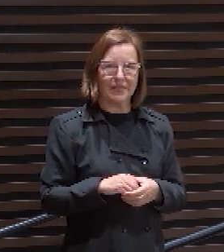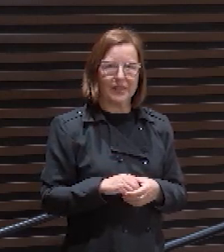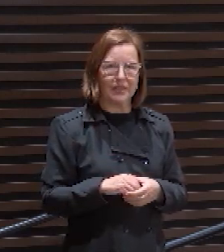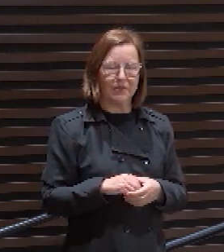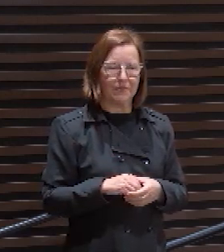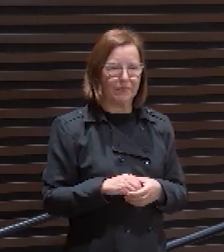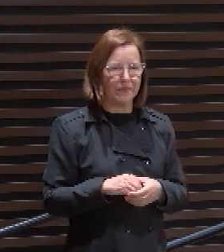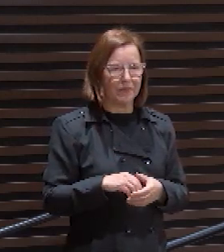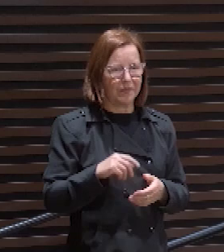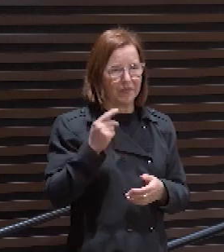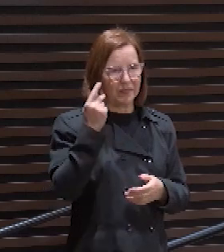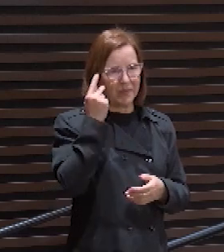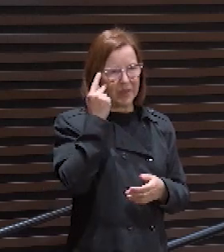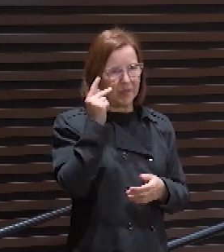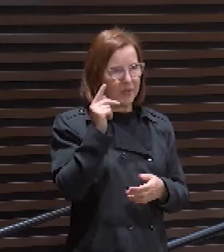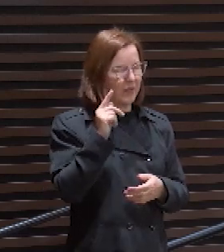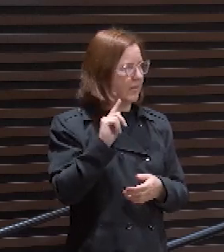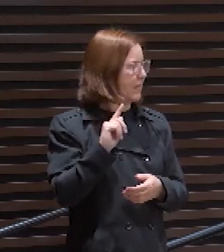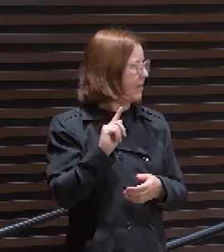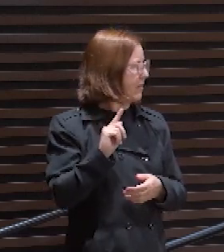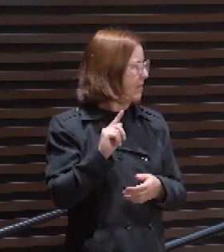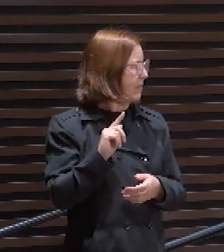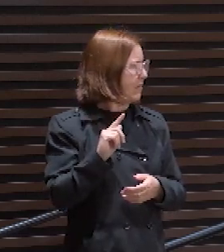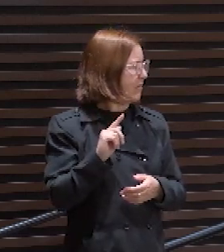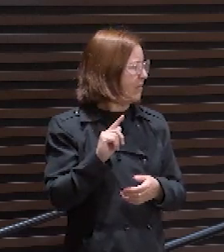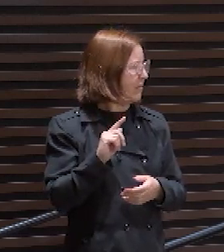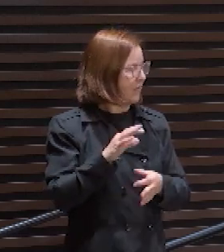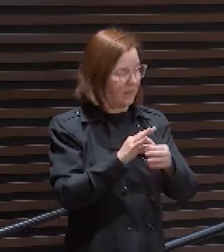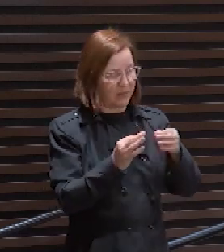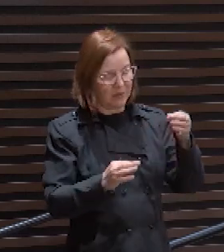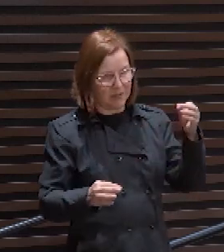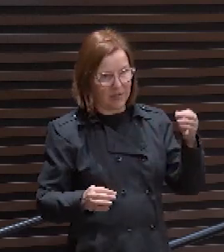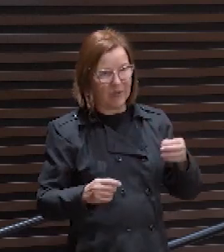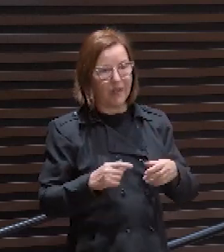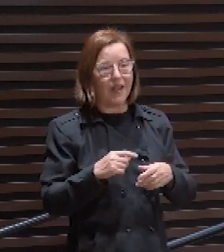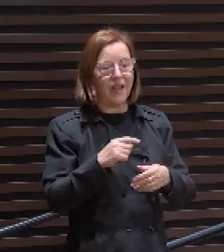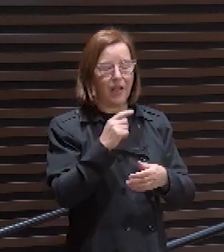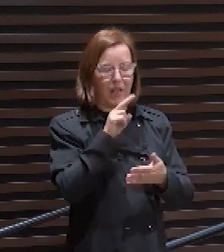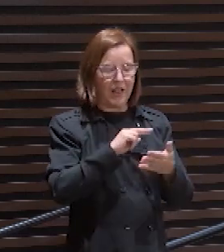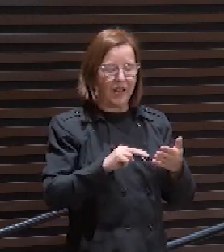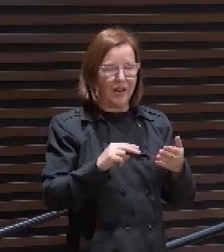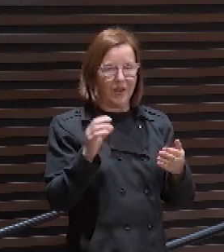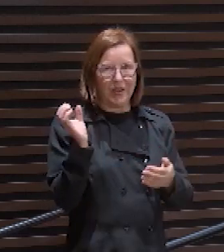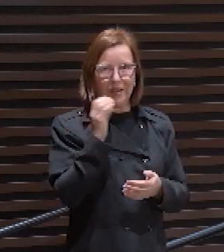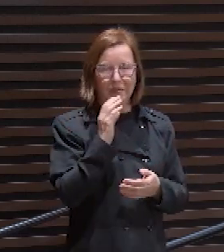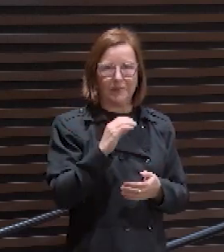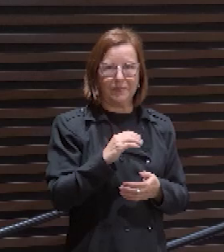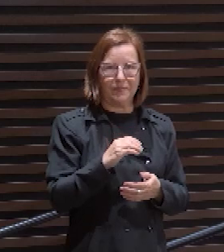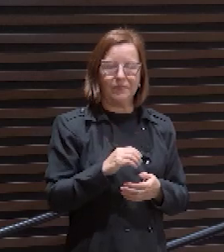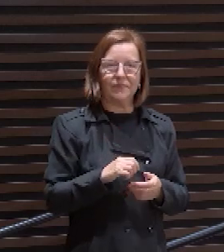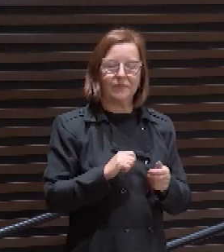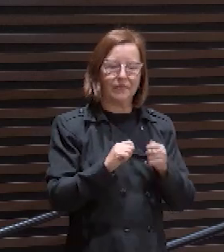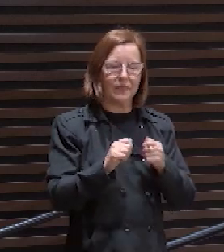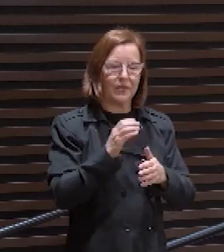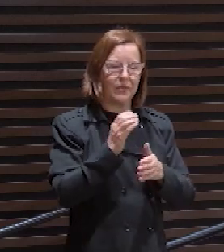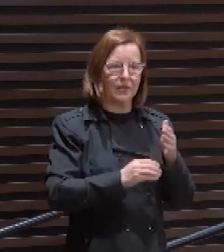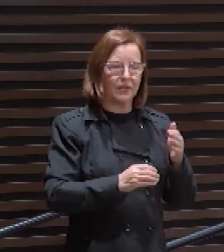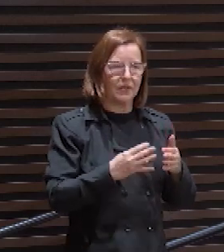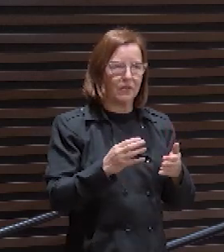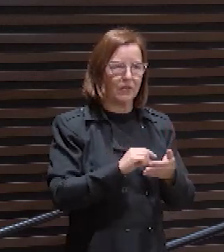Para não estender muito, já passou minha hora, eu vou ler aqui rapidamente para vocês. Atos 4, versículo 5 fala